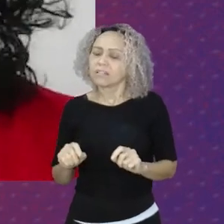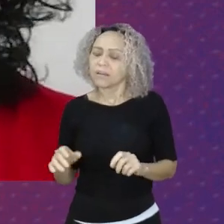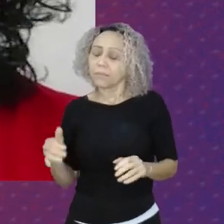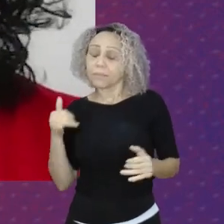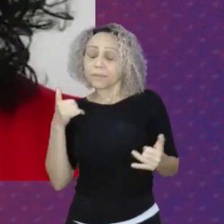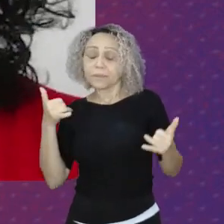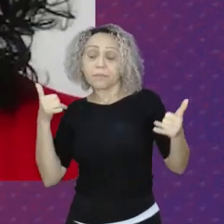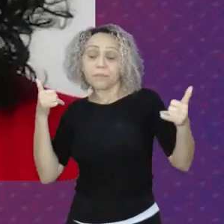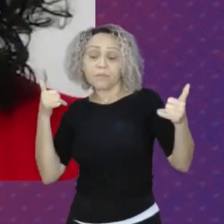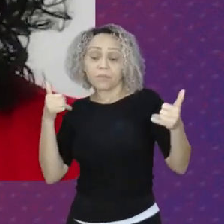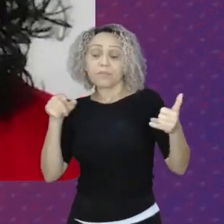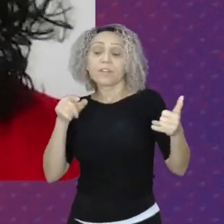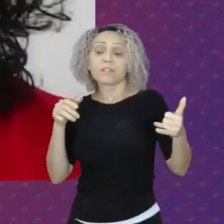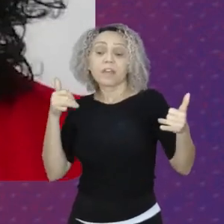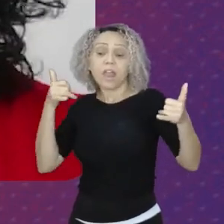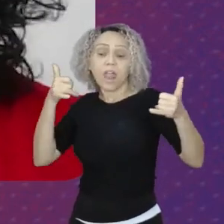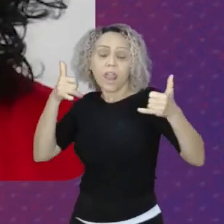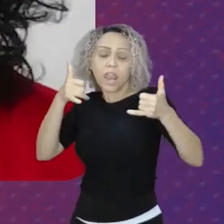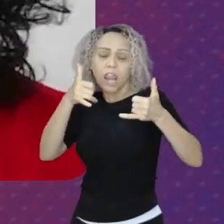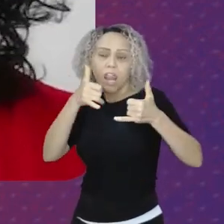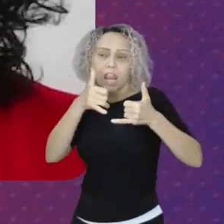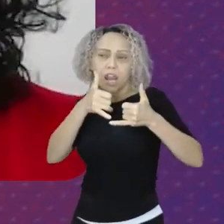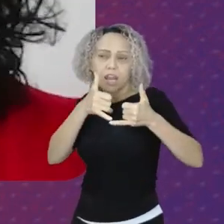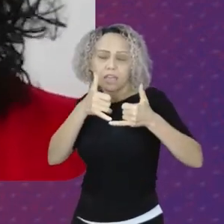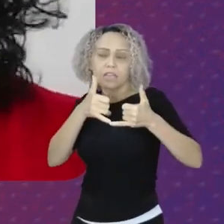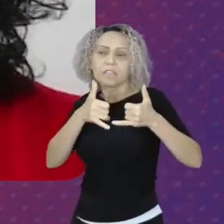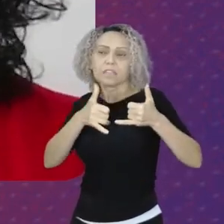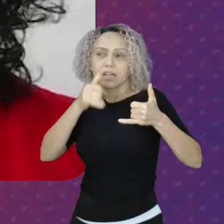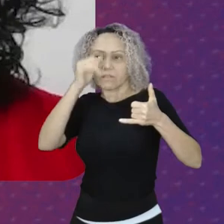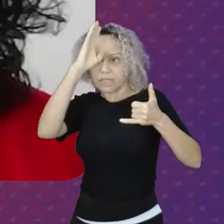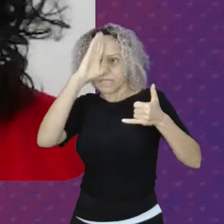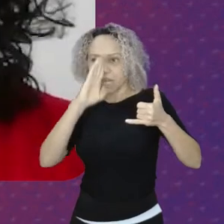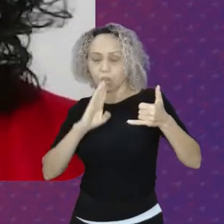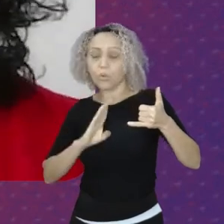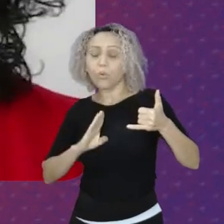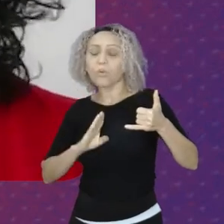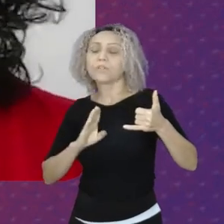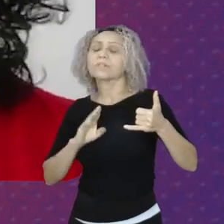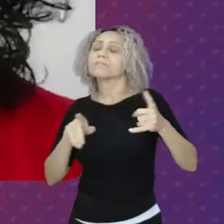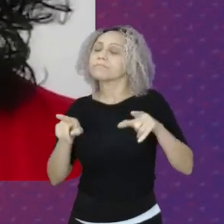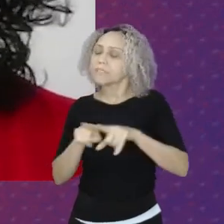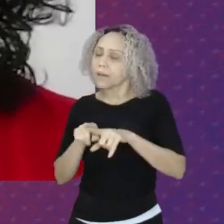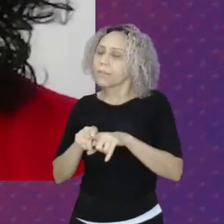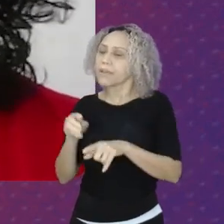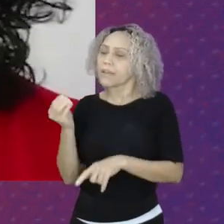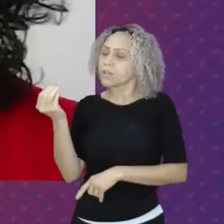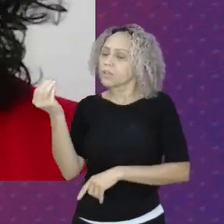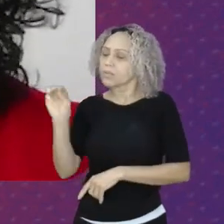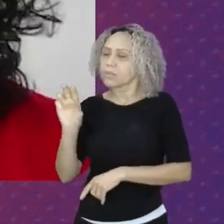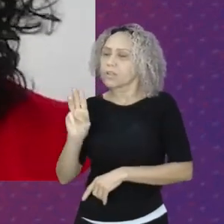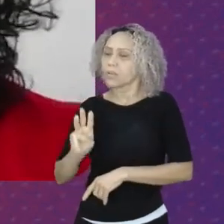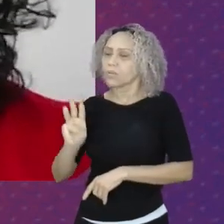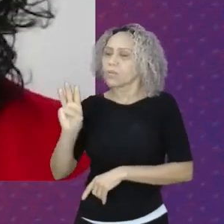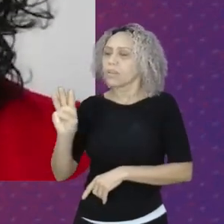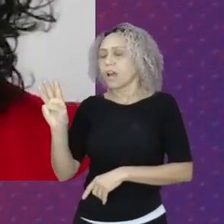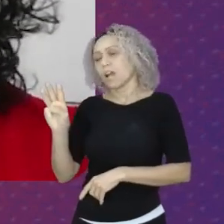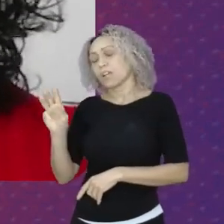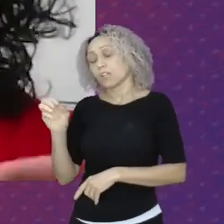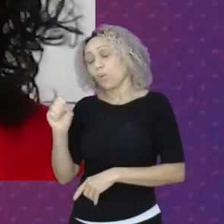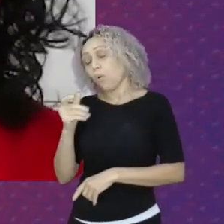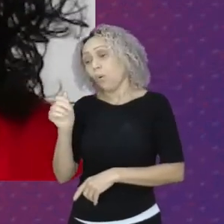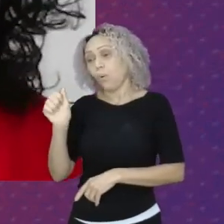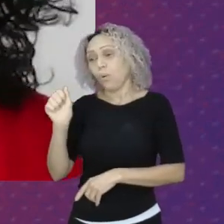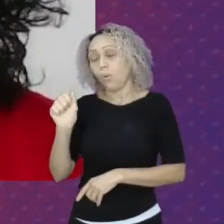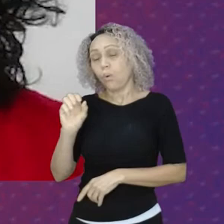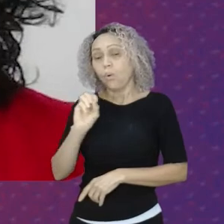que é gratuita, que atualmente também é possível fazer através do site, através de um aplicativo,